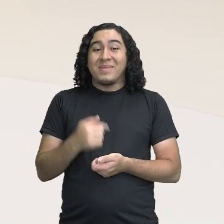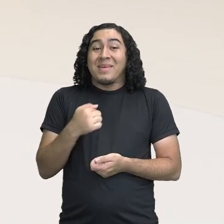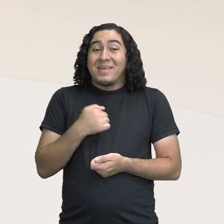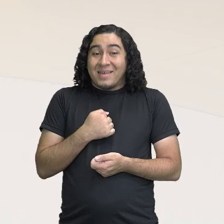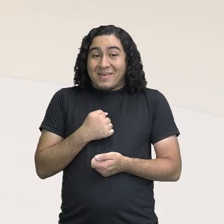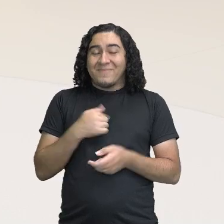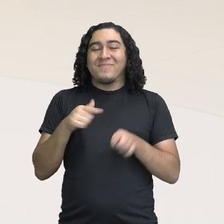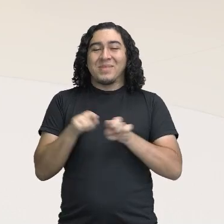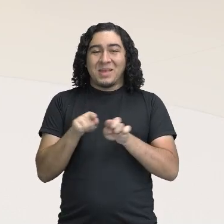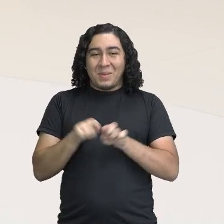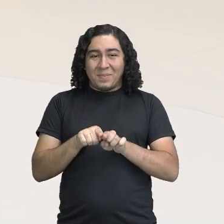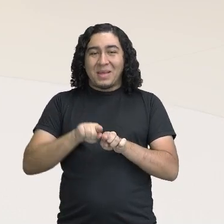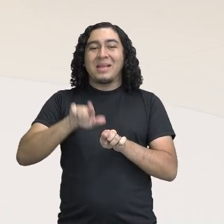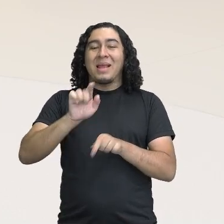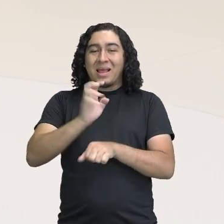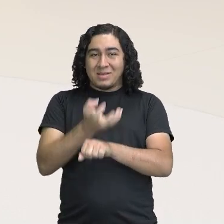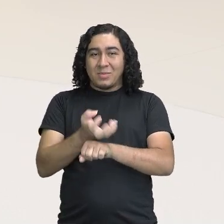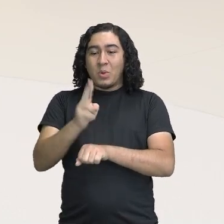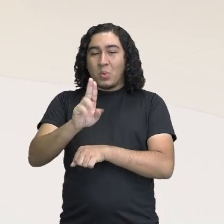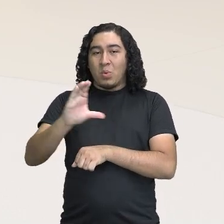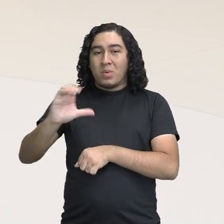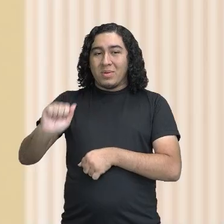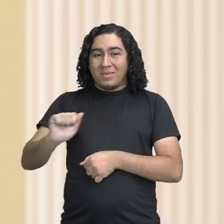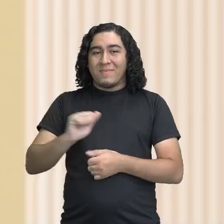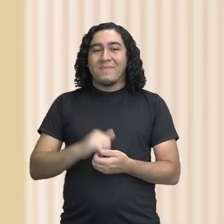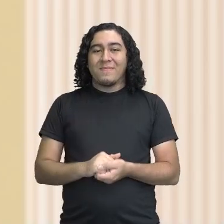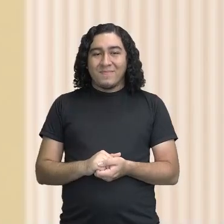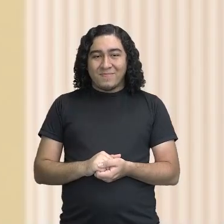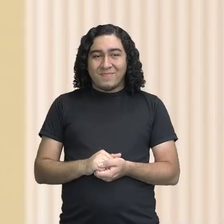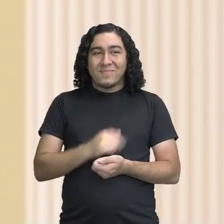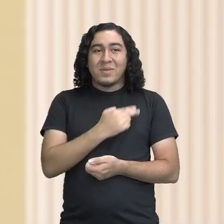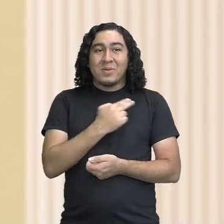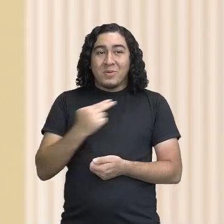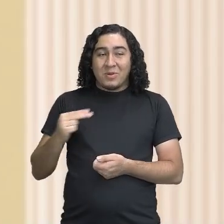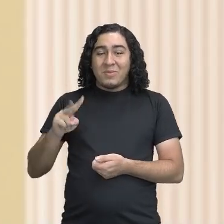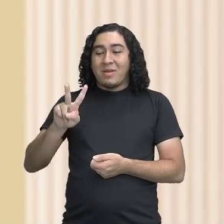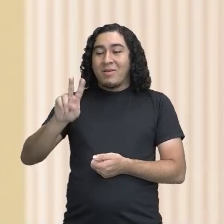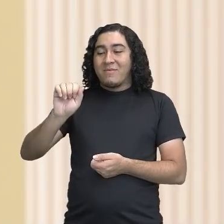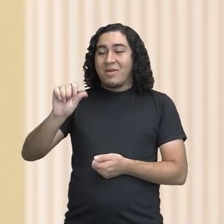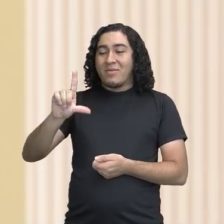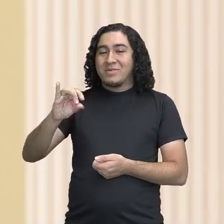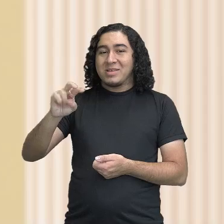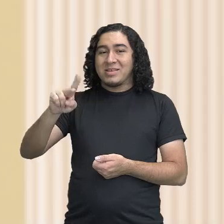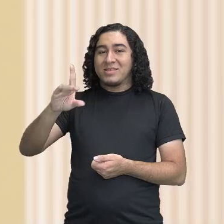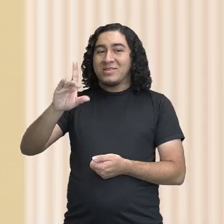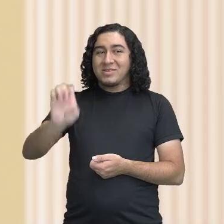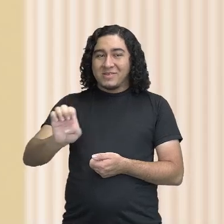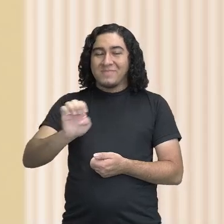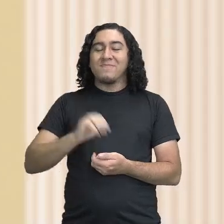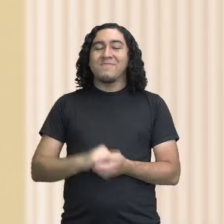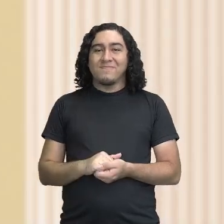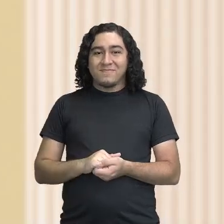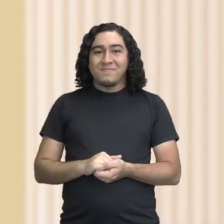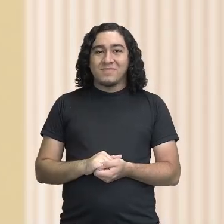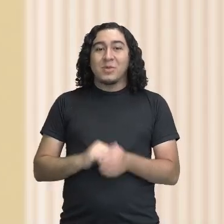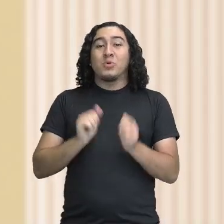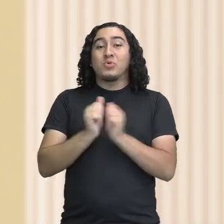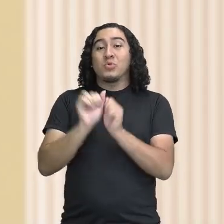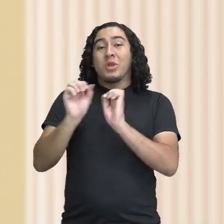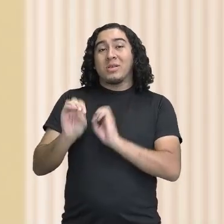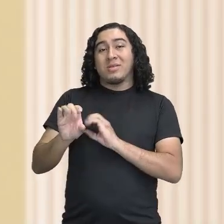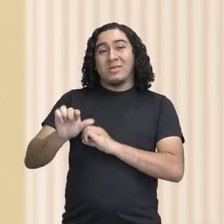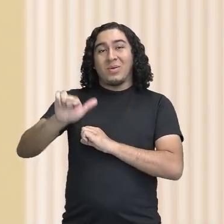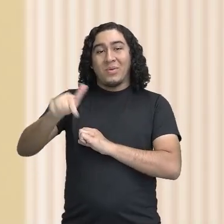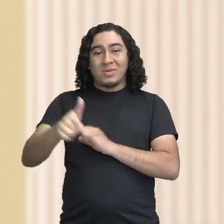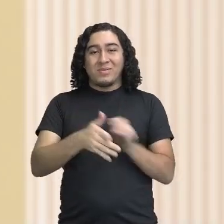comigo também na UCA O Clima da Amazônia. Eu sou a professora Valcineide Malta e estarei ministrando mais